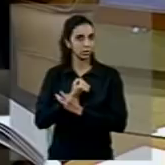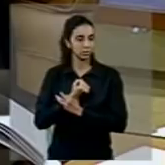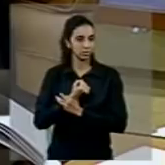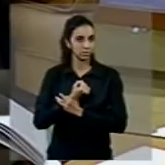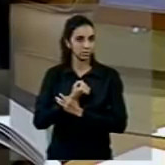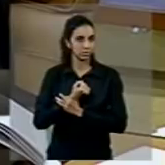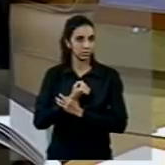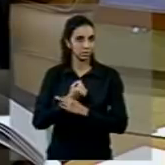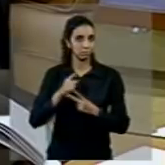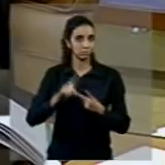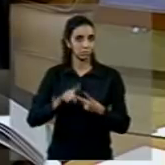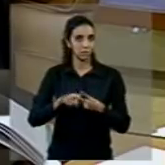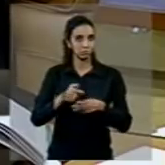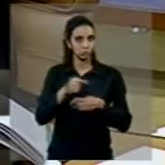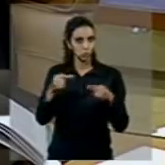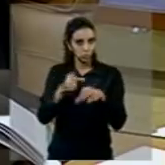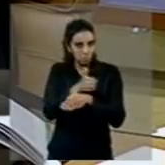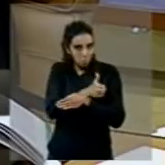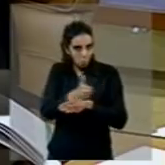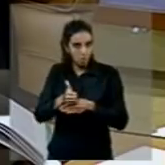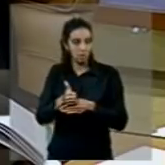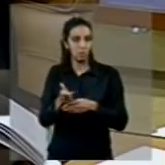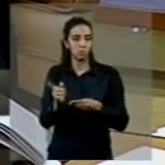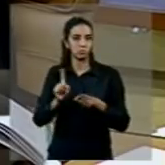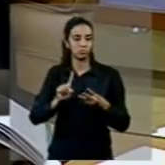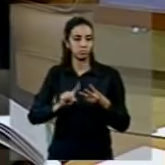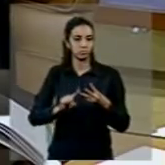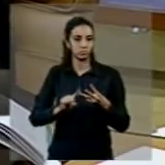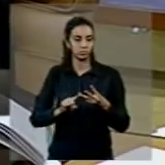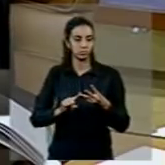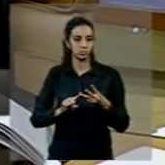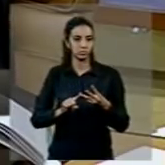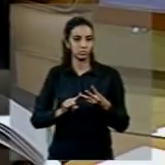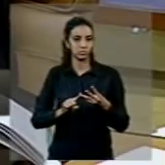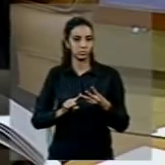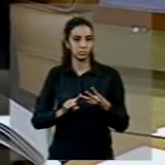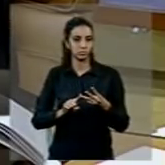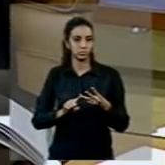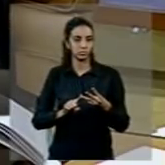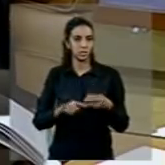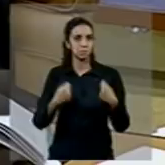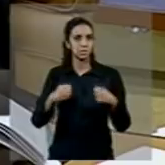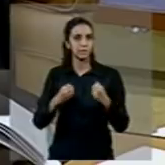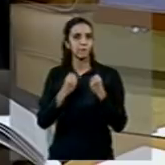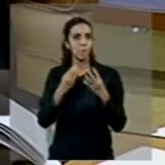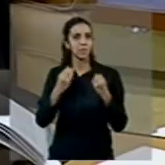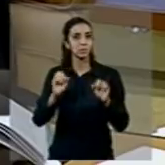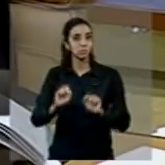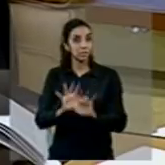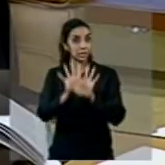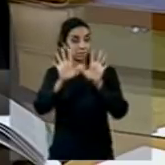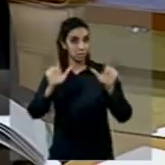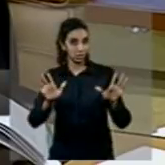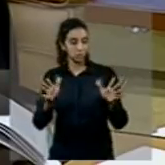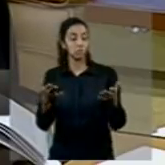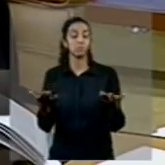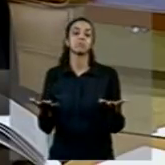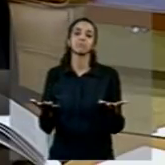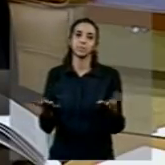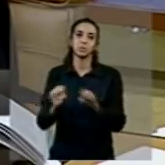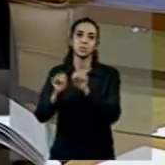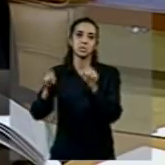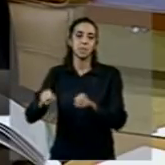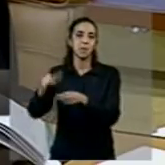para moralidade plena e, principalmente, para uma transparência que faça com que o sistema eleitoral brasileiro,